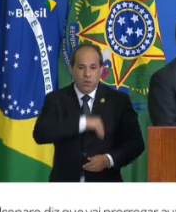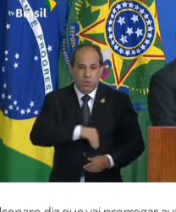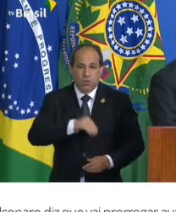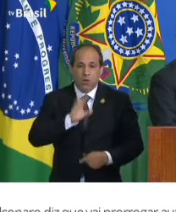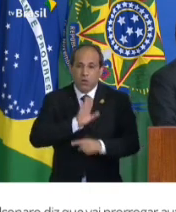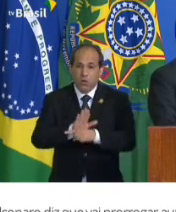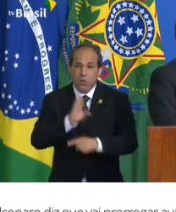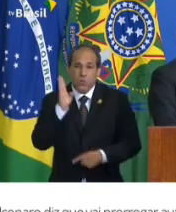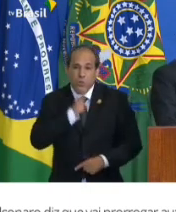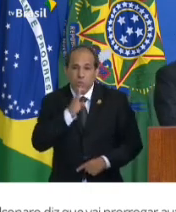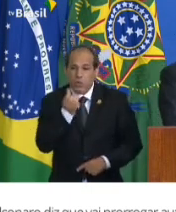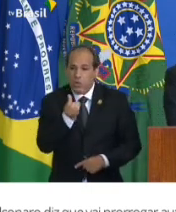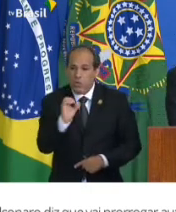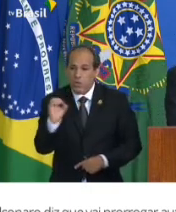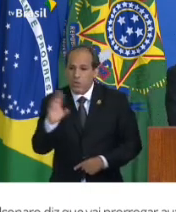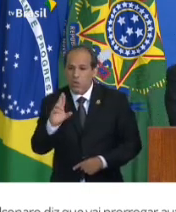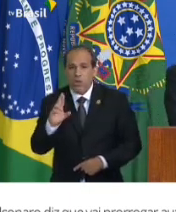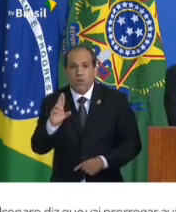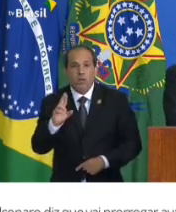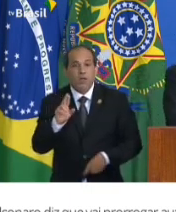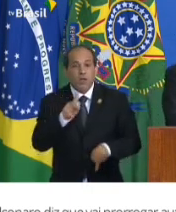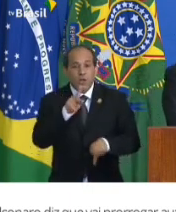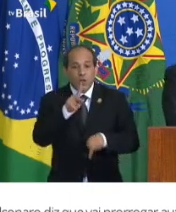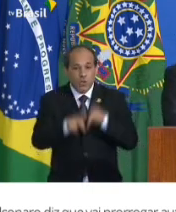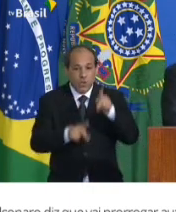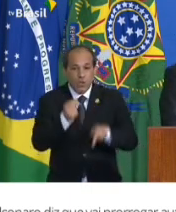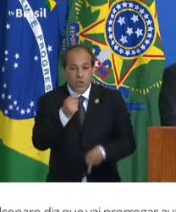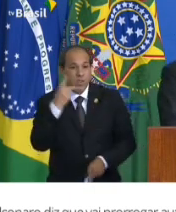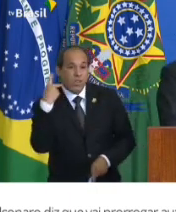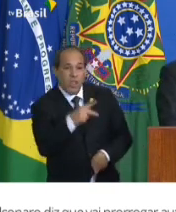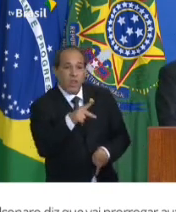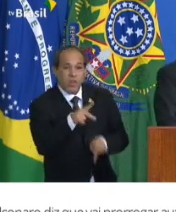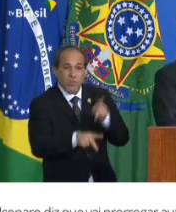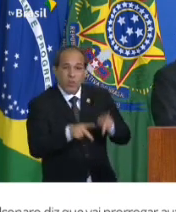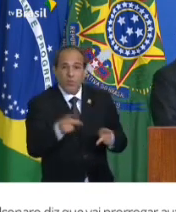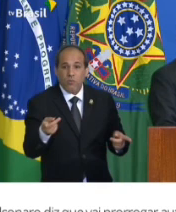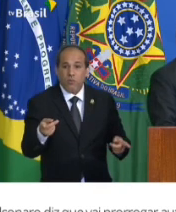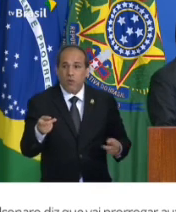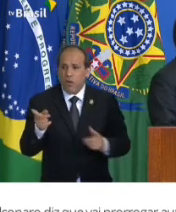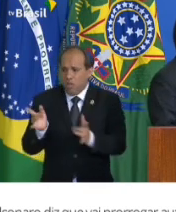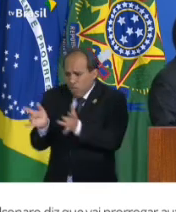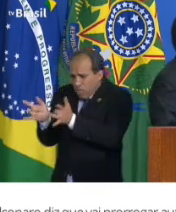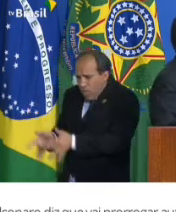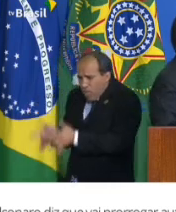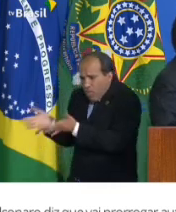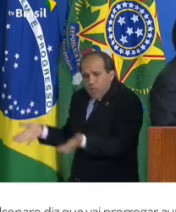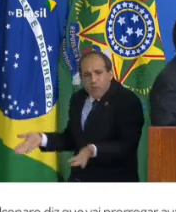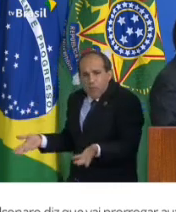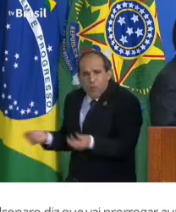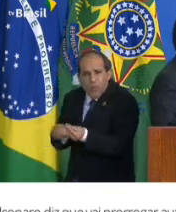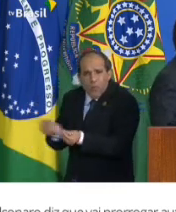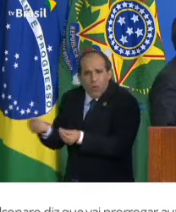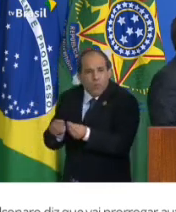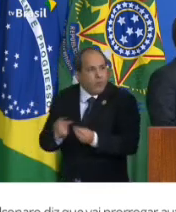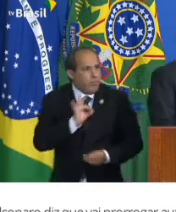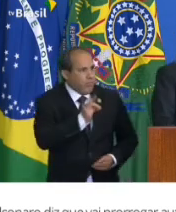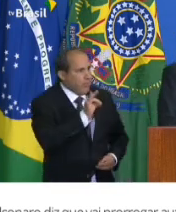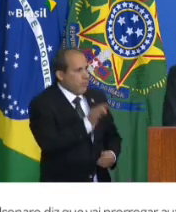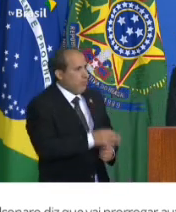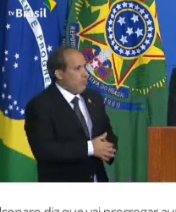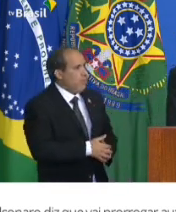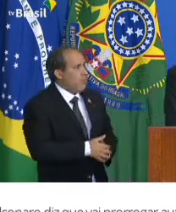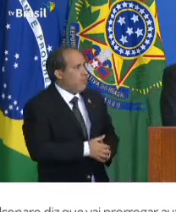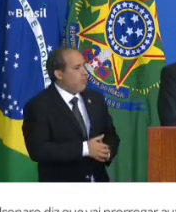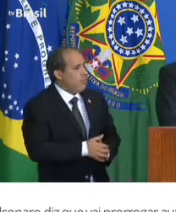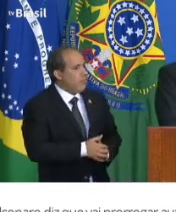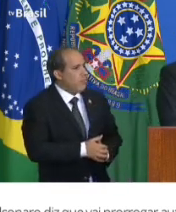pesa muito para a União. Se não é dinheiro do povo que não está guardado, é endividamento. É isso mesmo? Estou falando certo? Acho que estou, né?